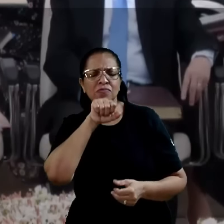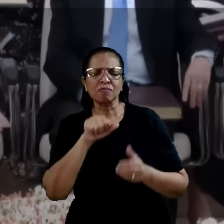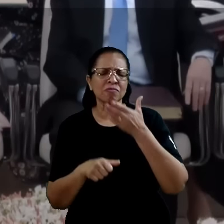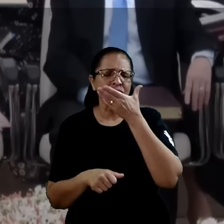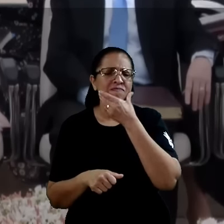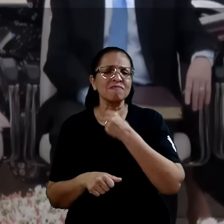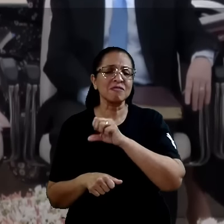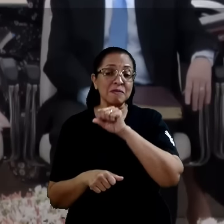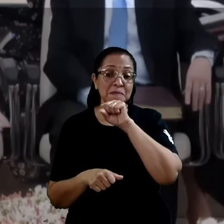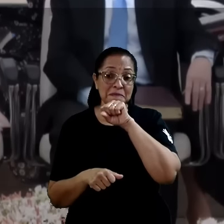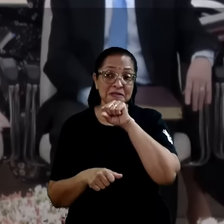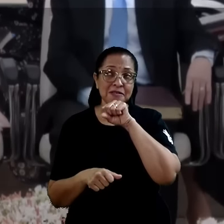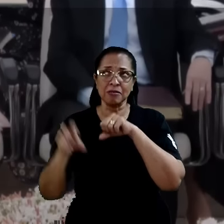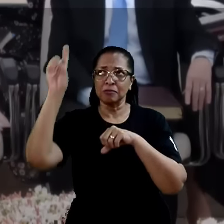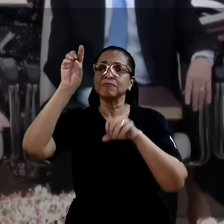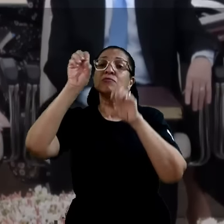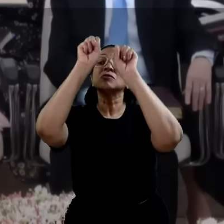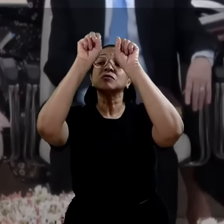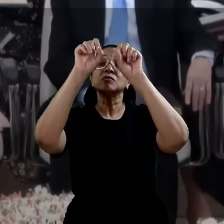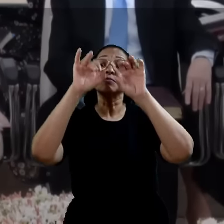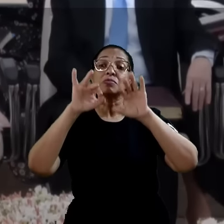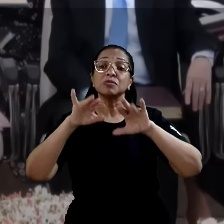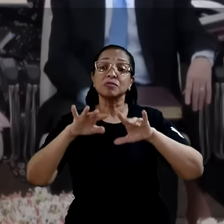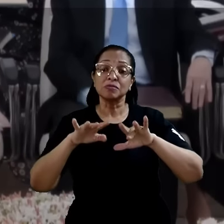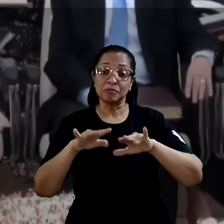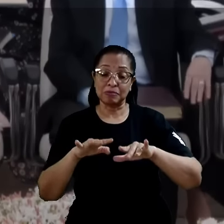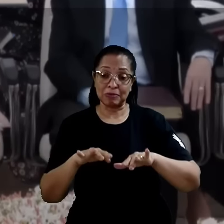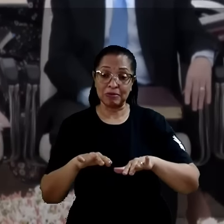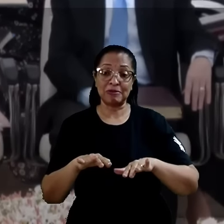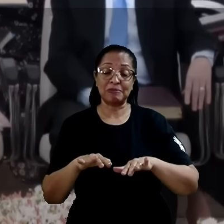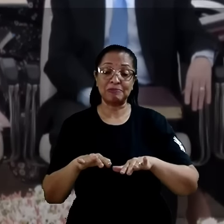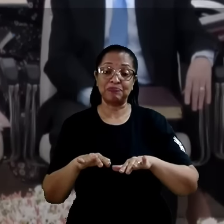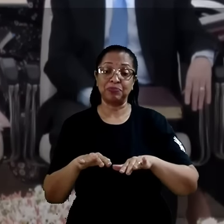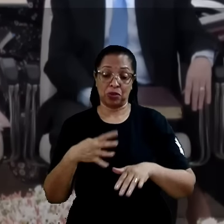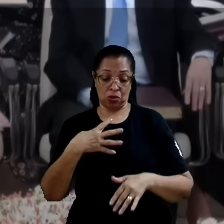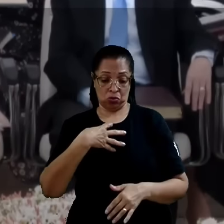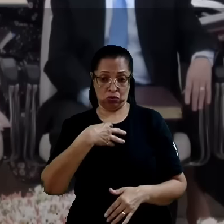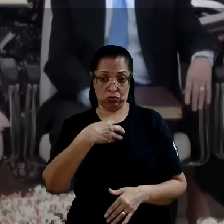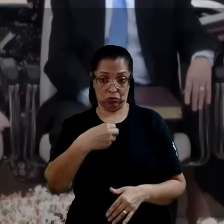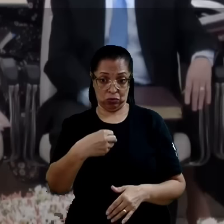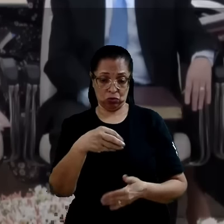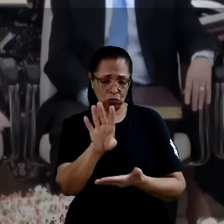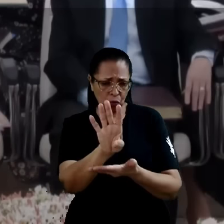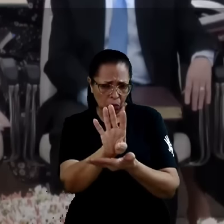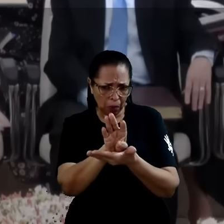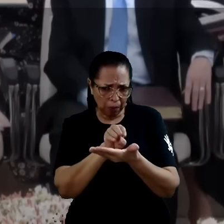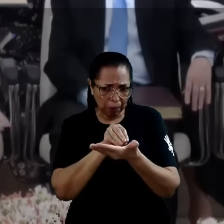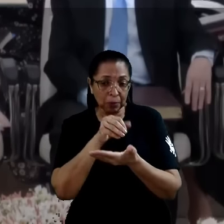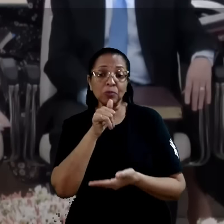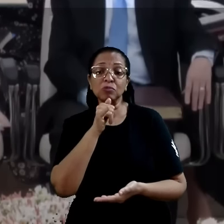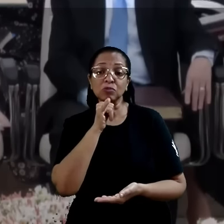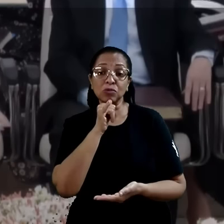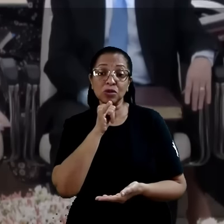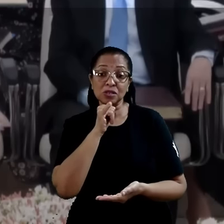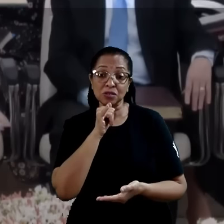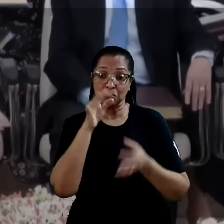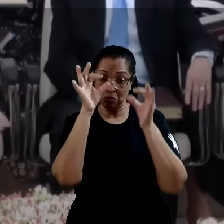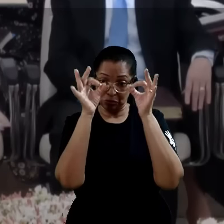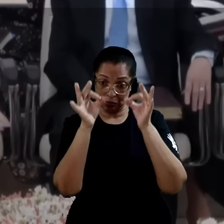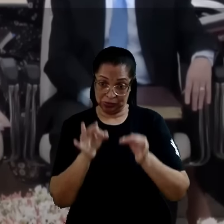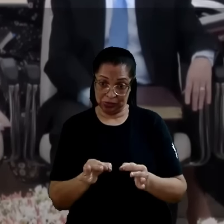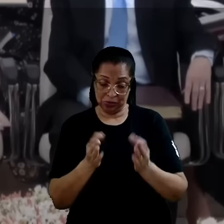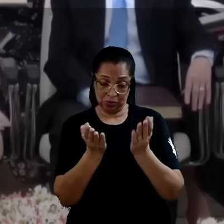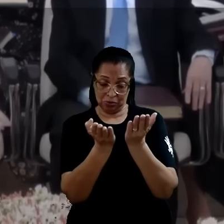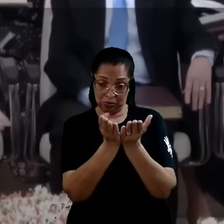mães Deus está me fazendo entrar na sua oração entenda o amor do pai não se ofenda entenda o amor do